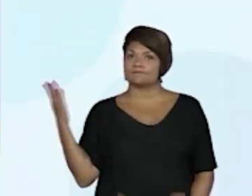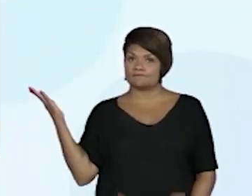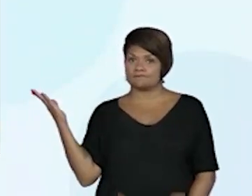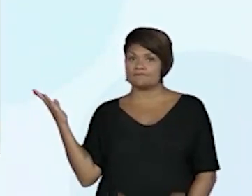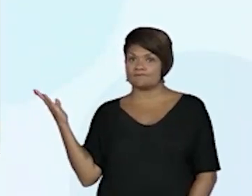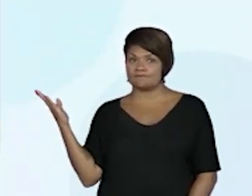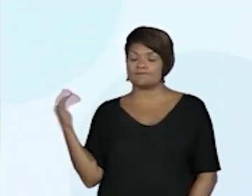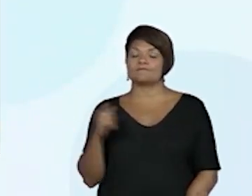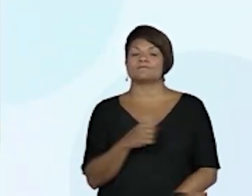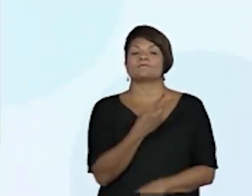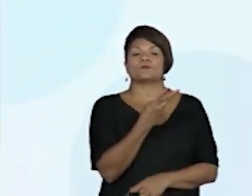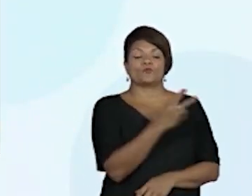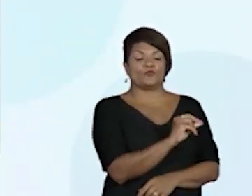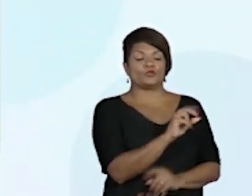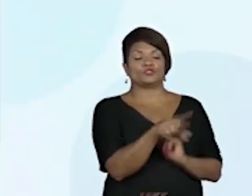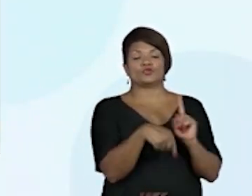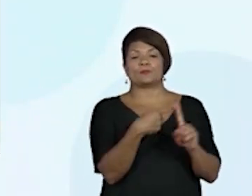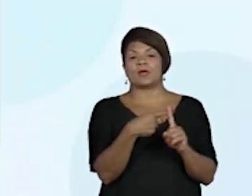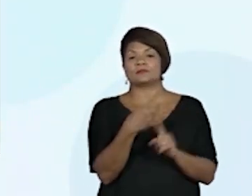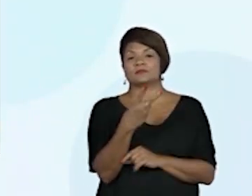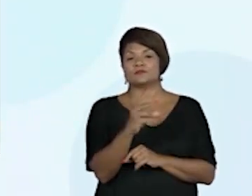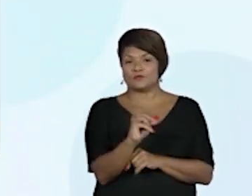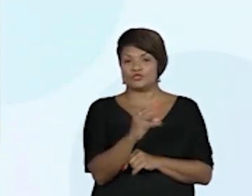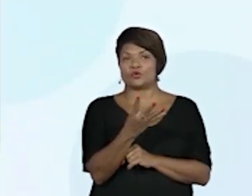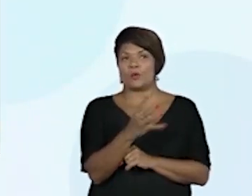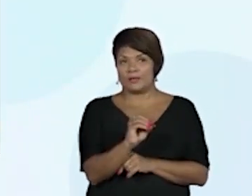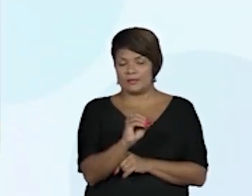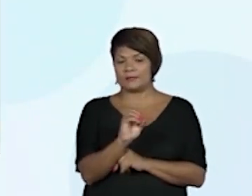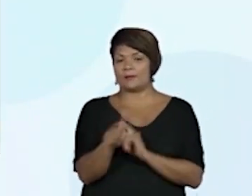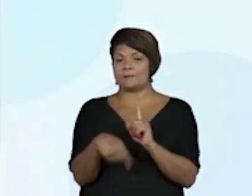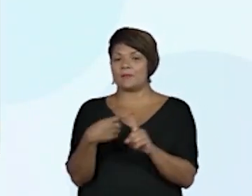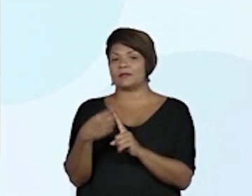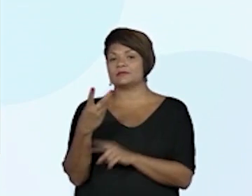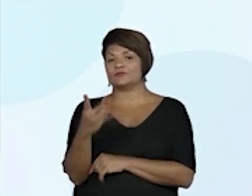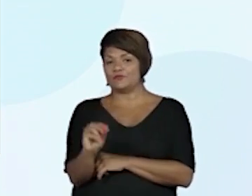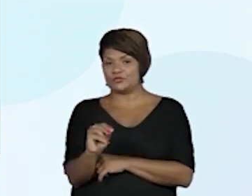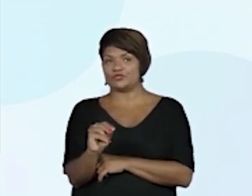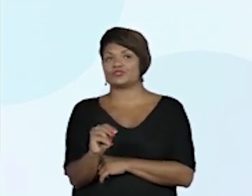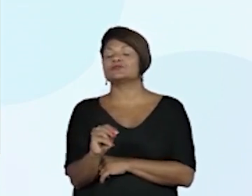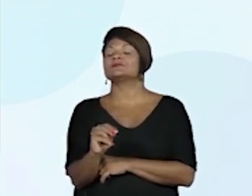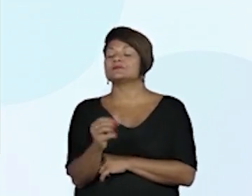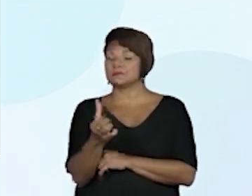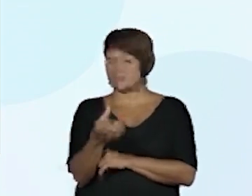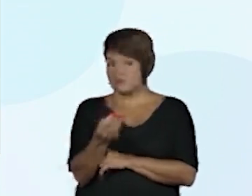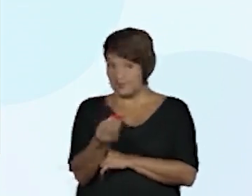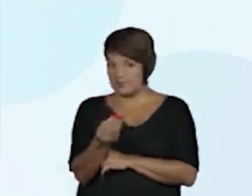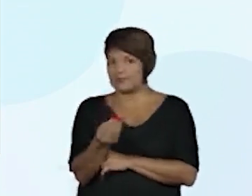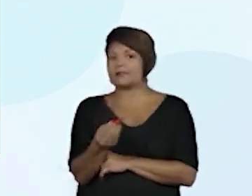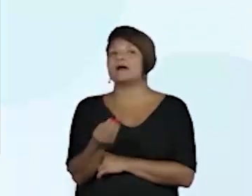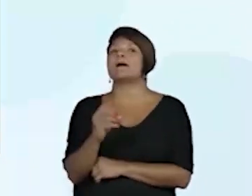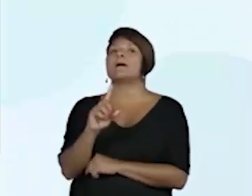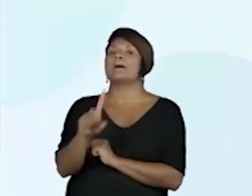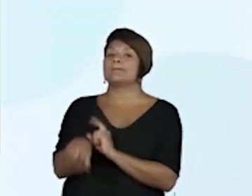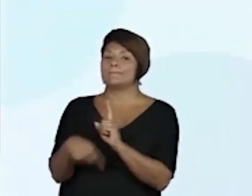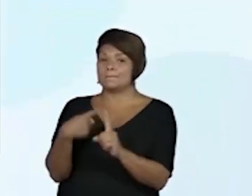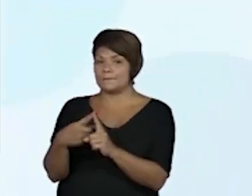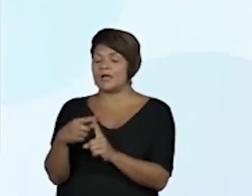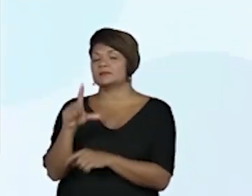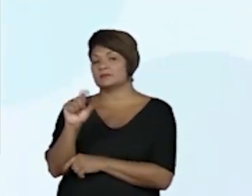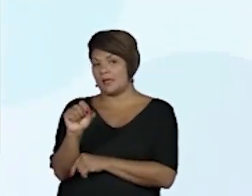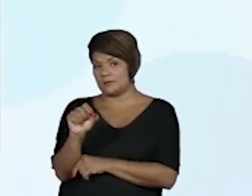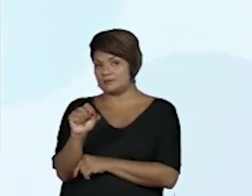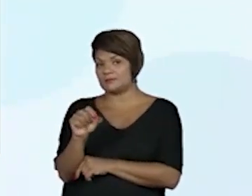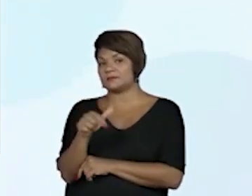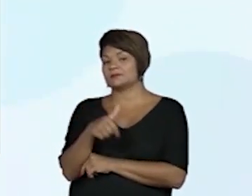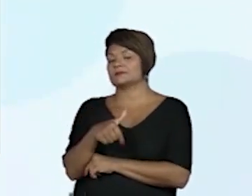20, 20, mais 20, 40. Aí, mais 20. Mais 20. 60. 60. Mais